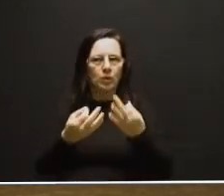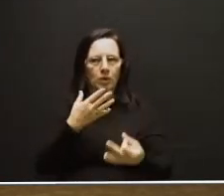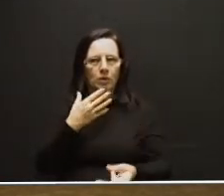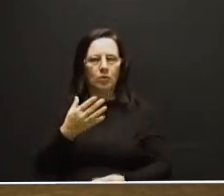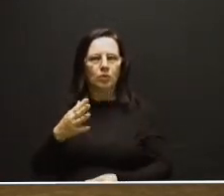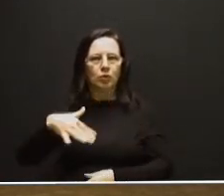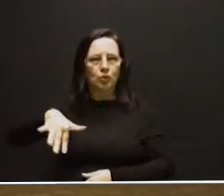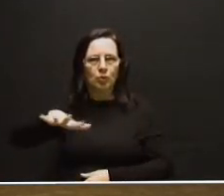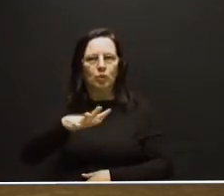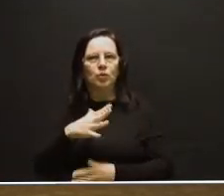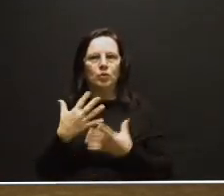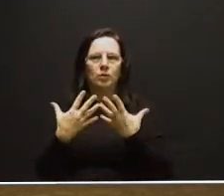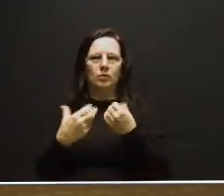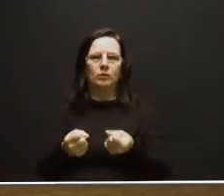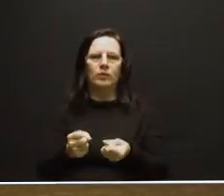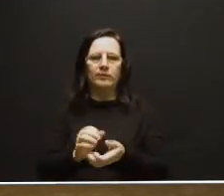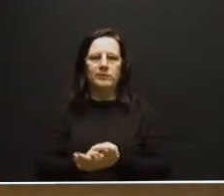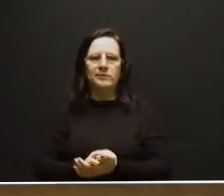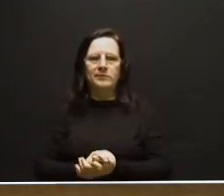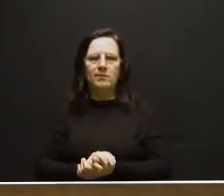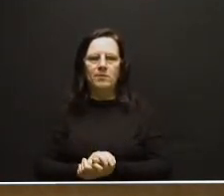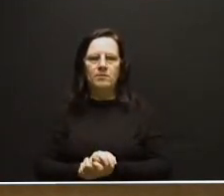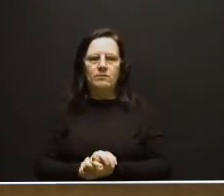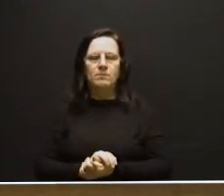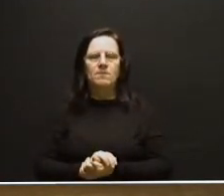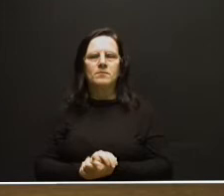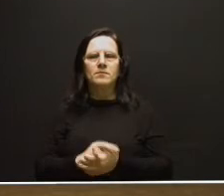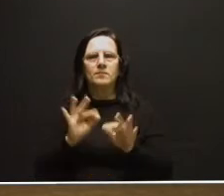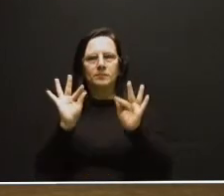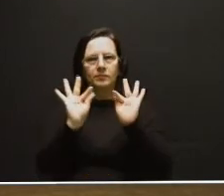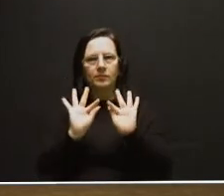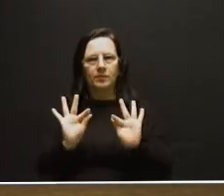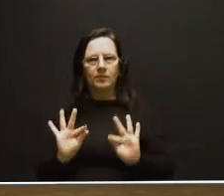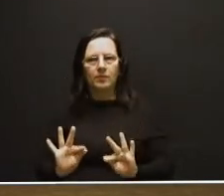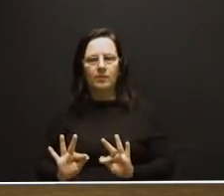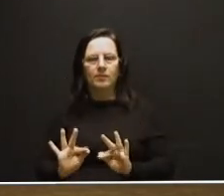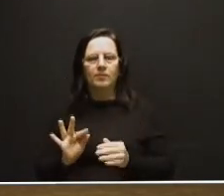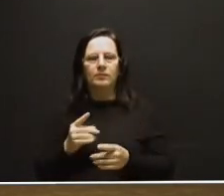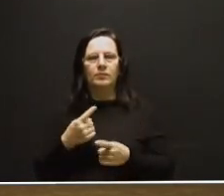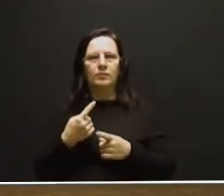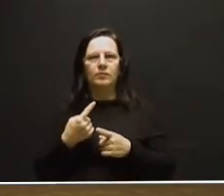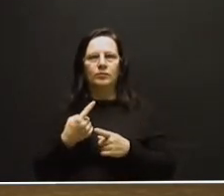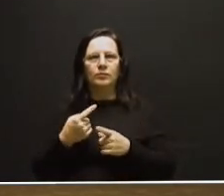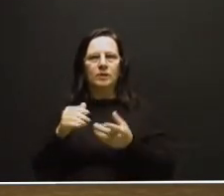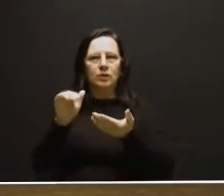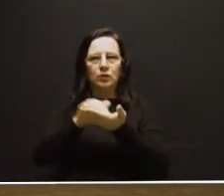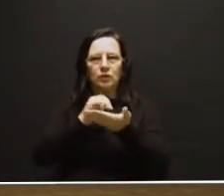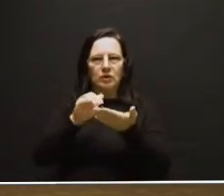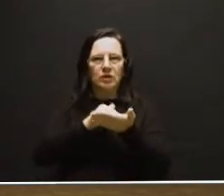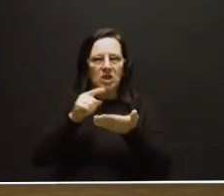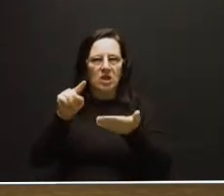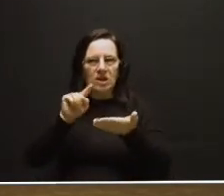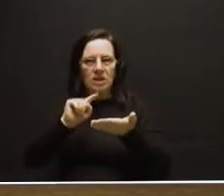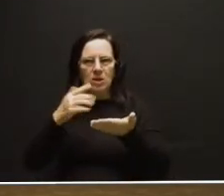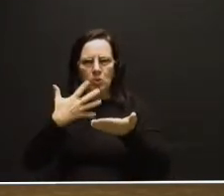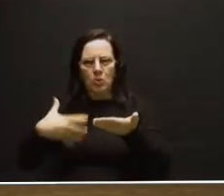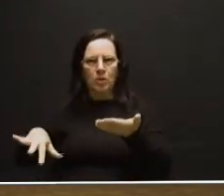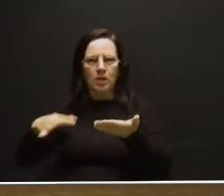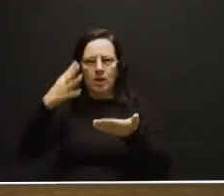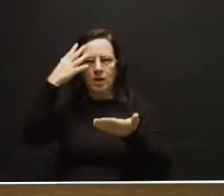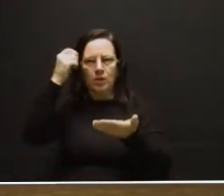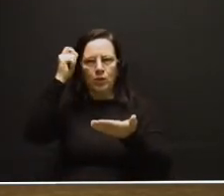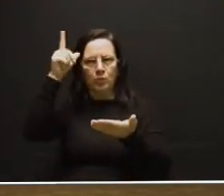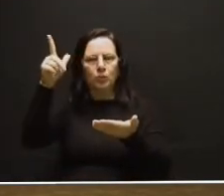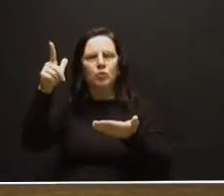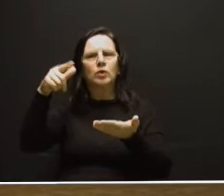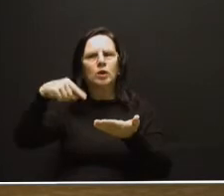aprovaram esse trabalho de equipe então fico muito feliz porque se o secretário não faz cultura na cidade essa casa de leis